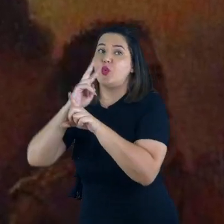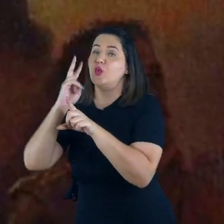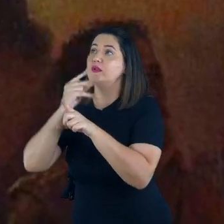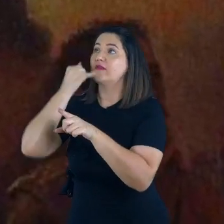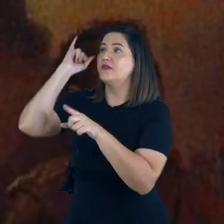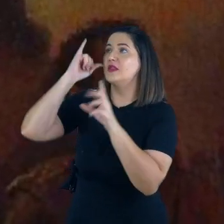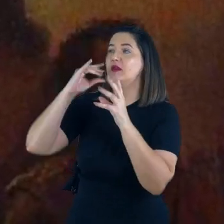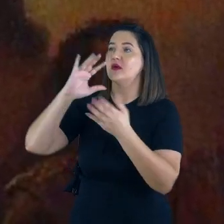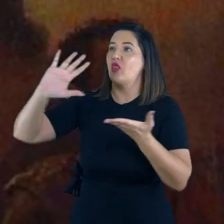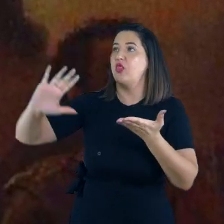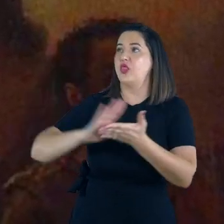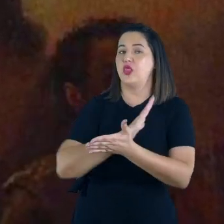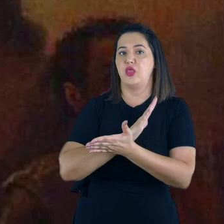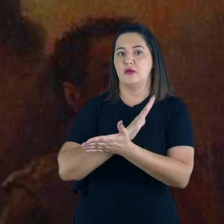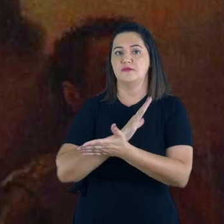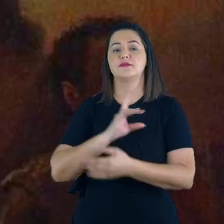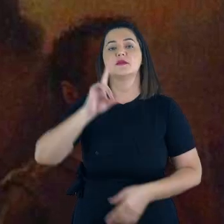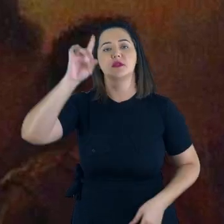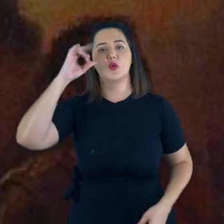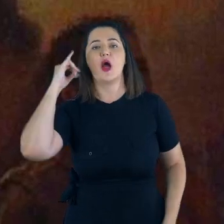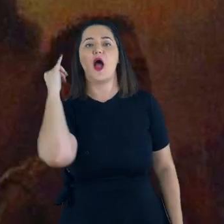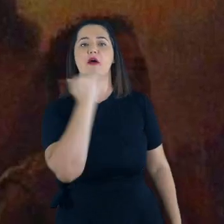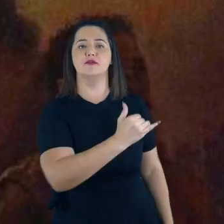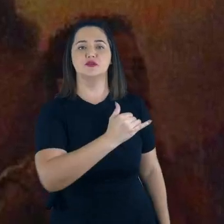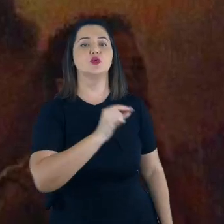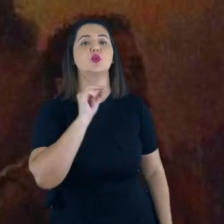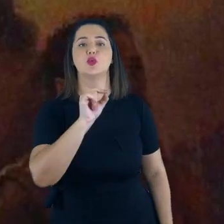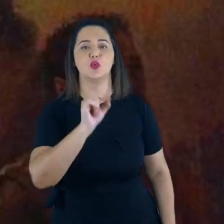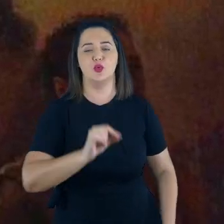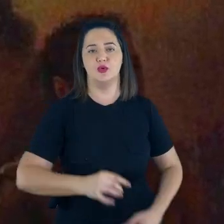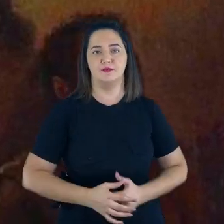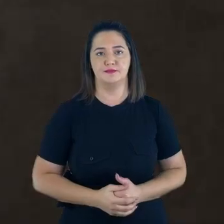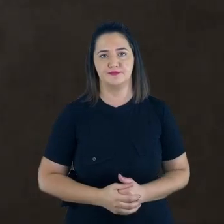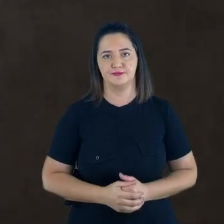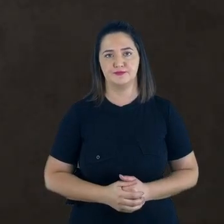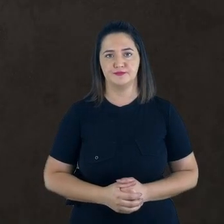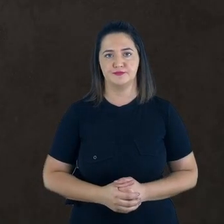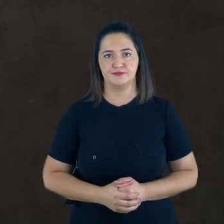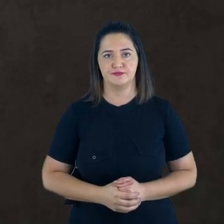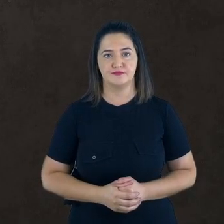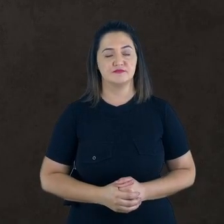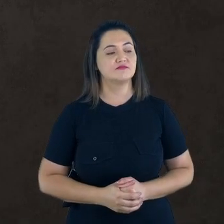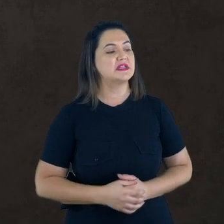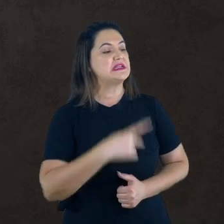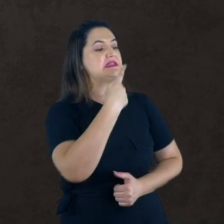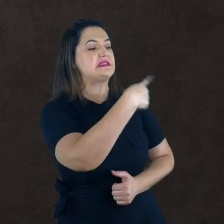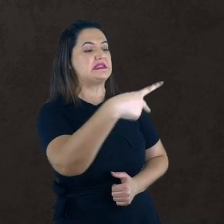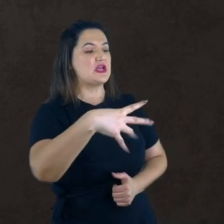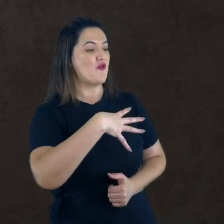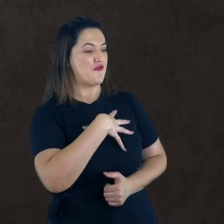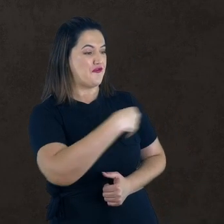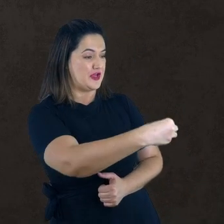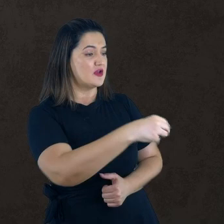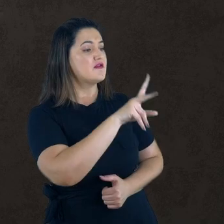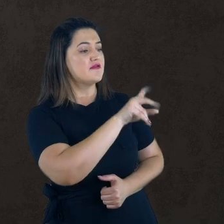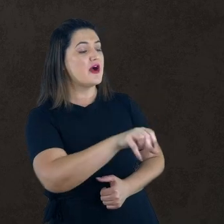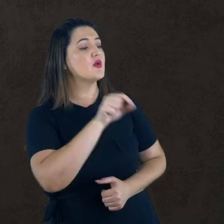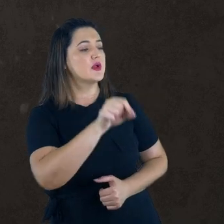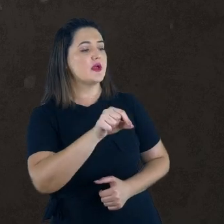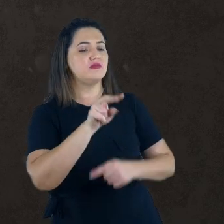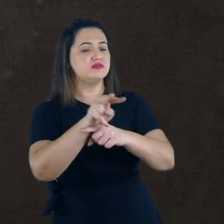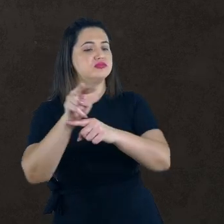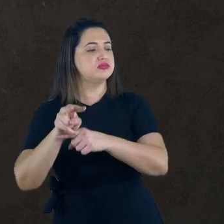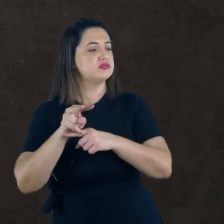completamente destruídos, Deus anunciou a seguinte sentença. Vossos filhos serão pastores